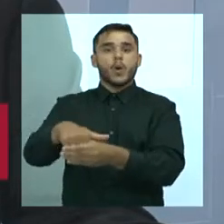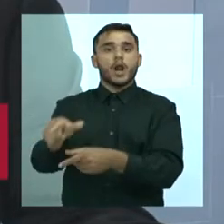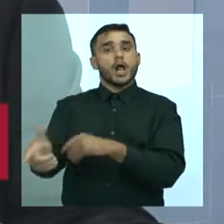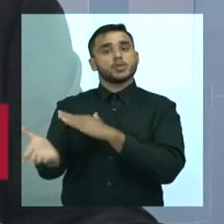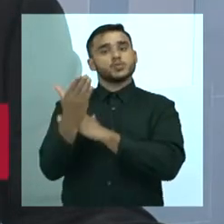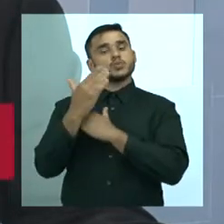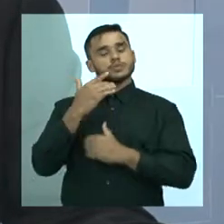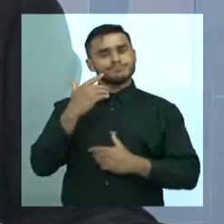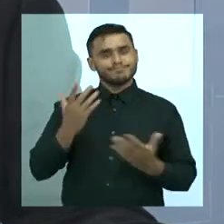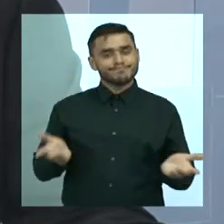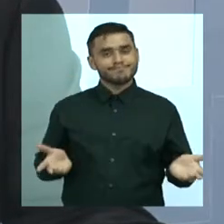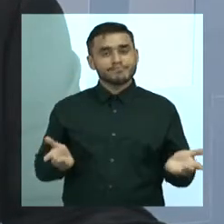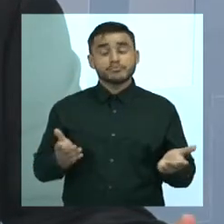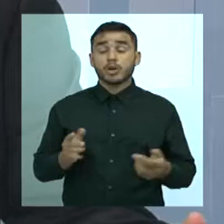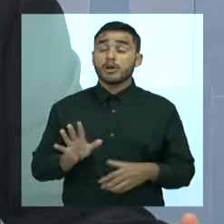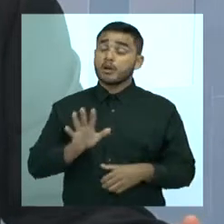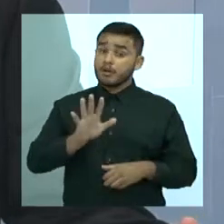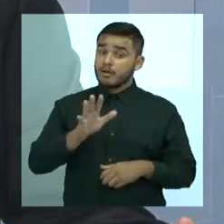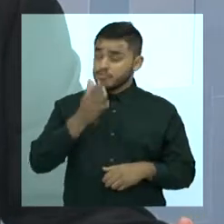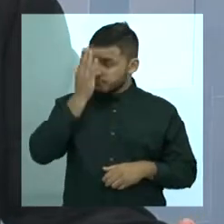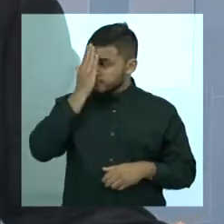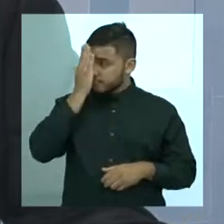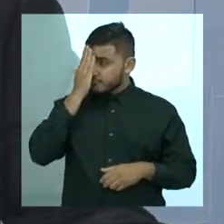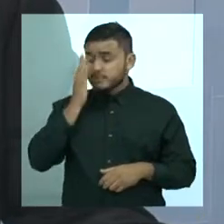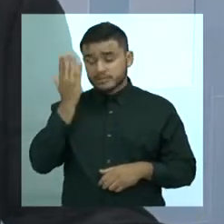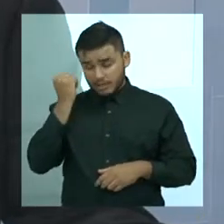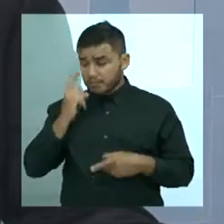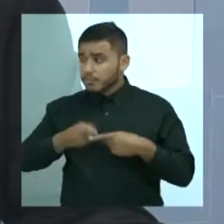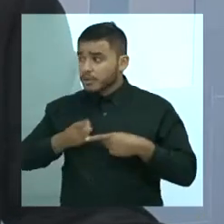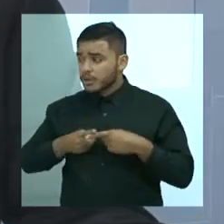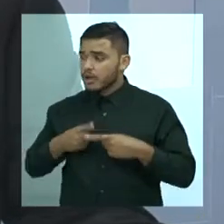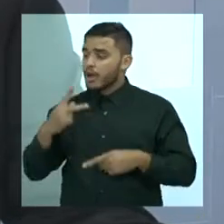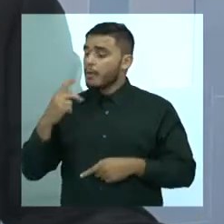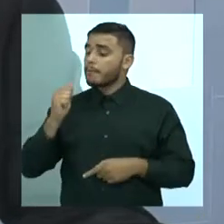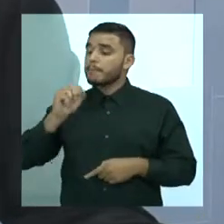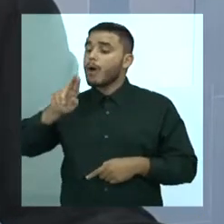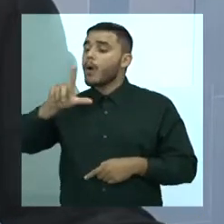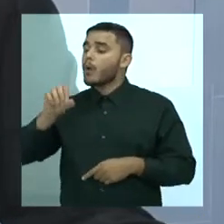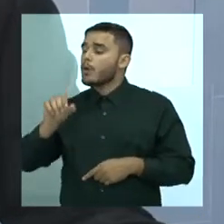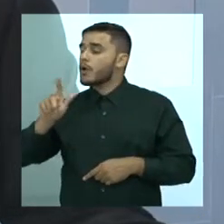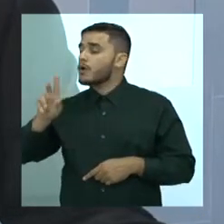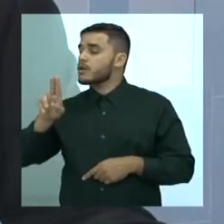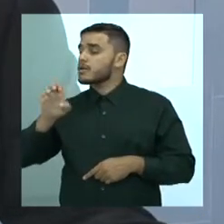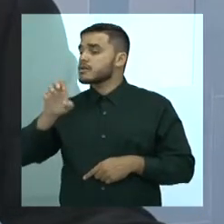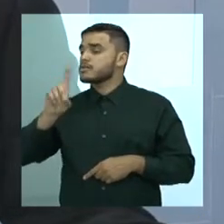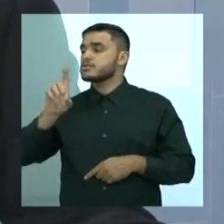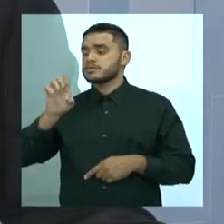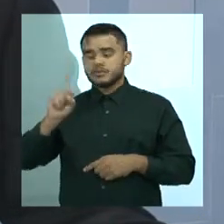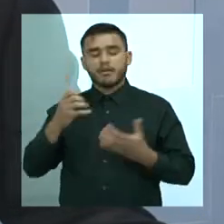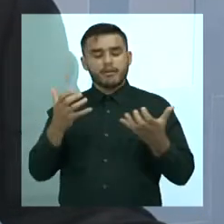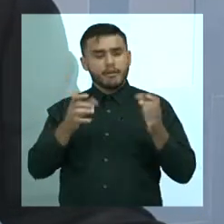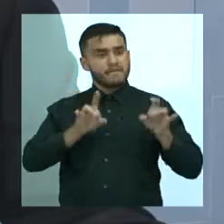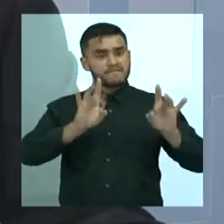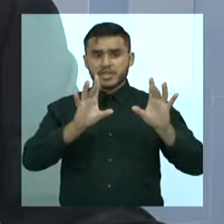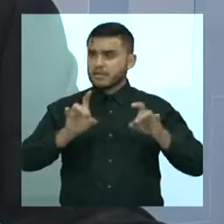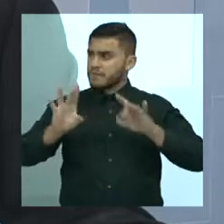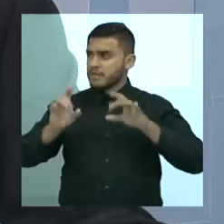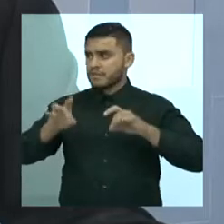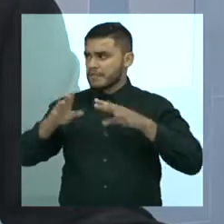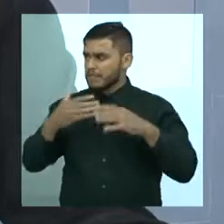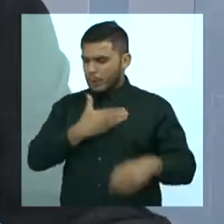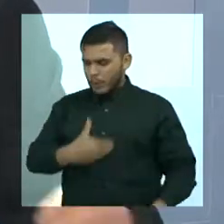final do mandato de Jair Messias Bolsonaro privatizar muitas estatais e autarquias